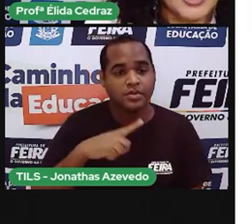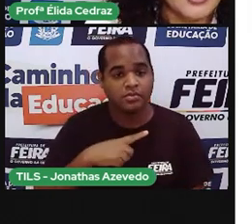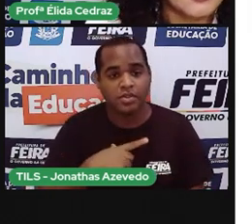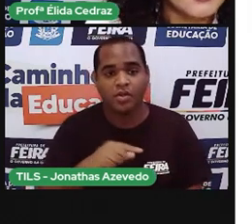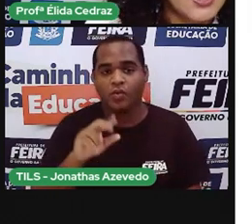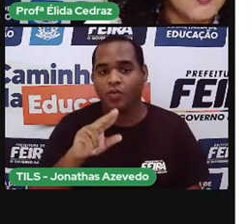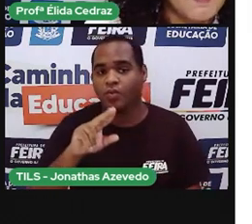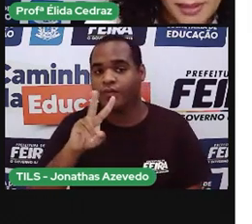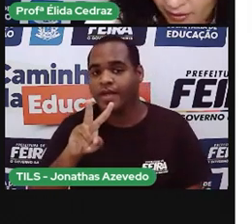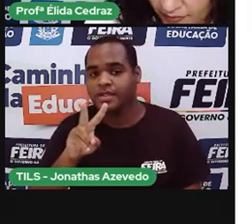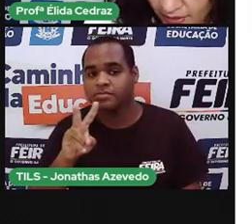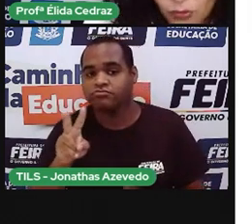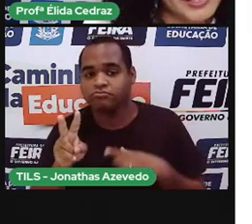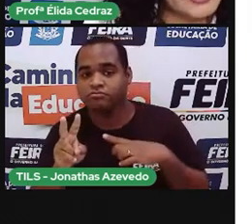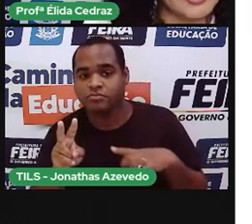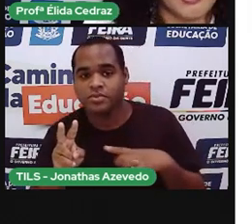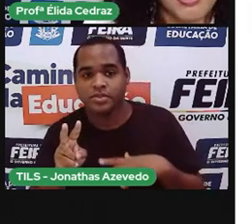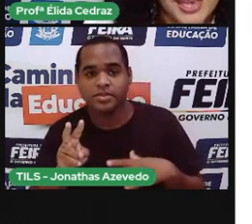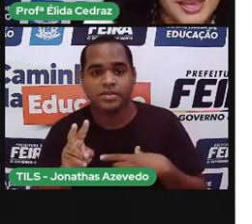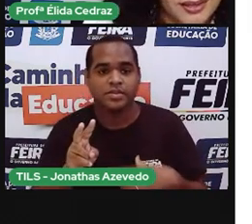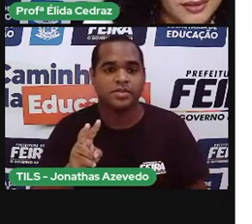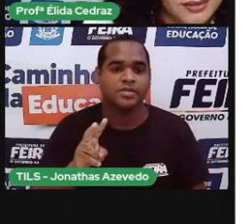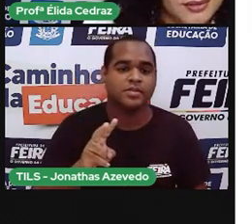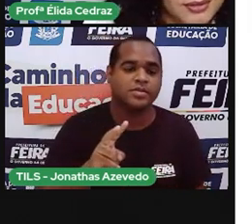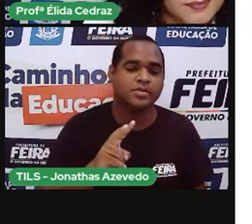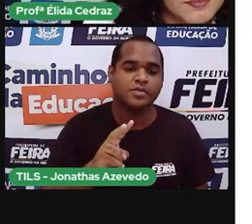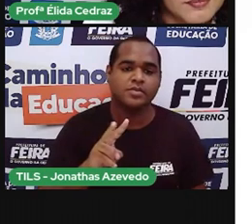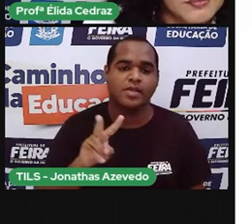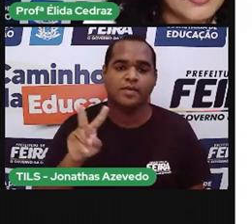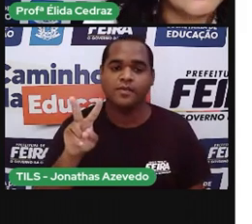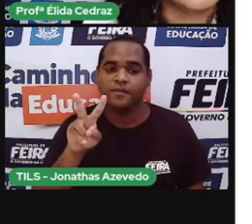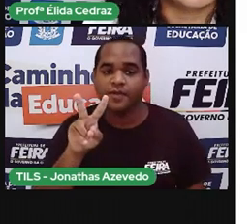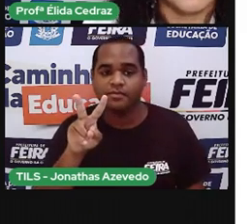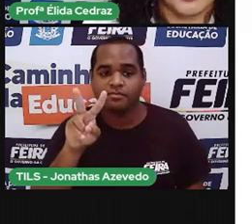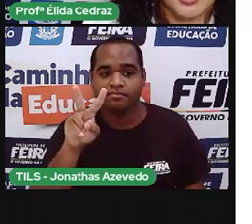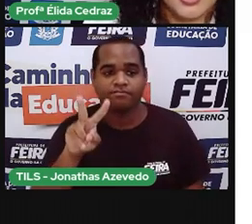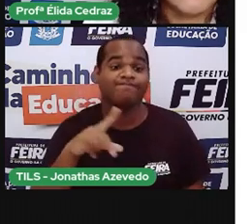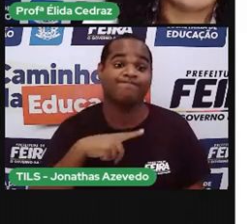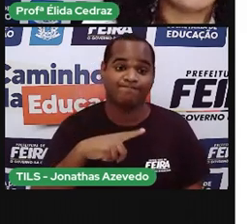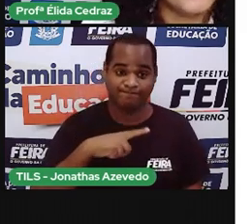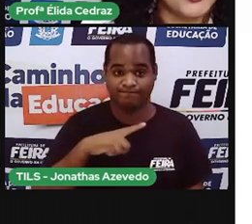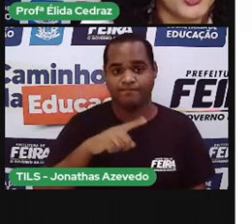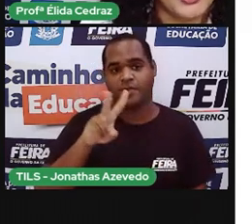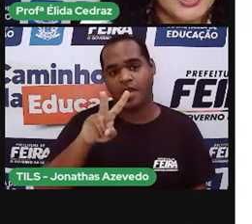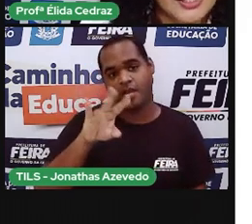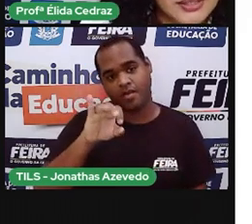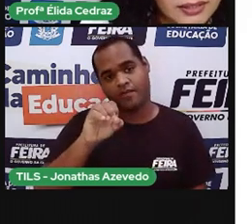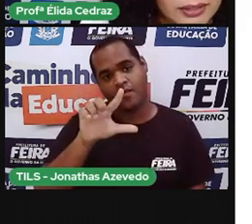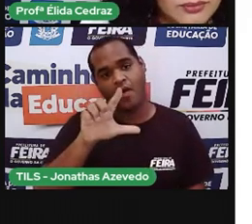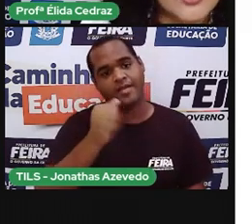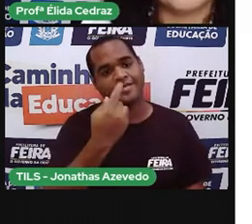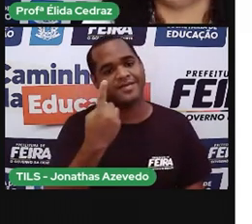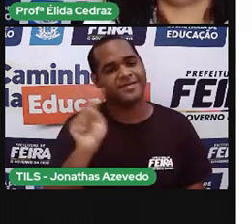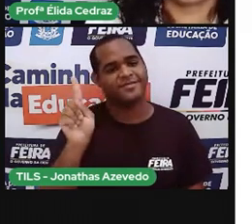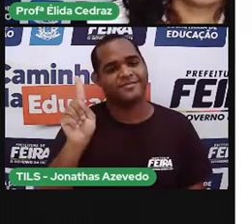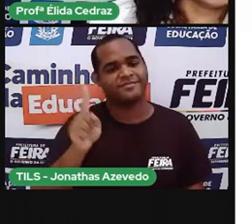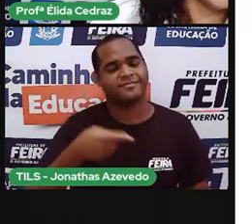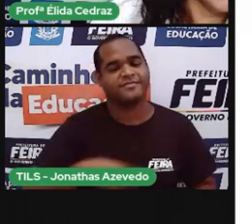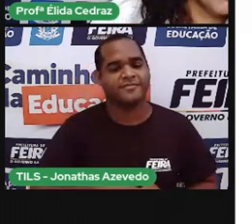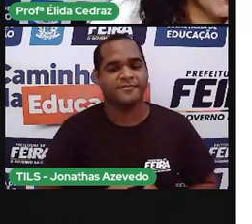vi tem alguma palavrinha com a letra v e tem violão